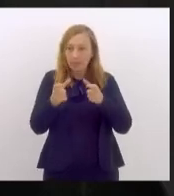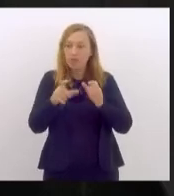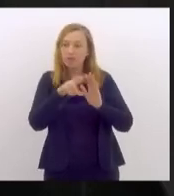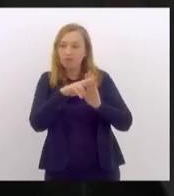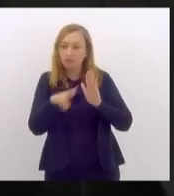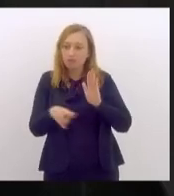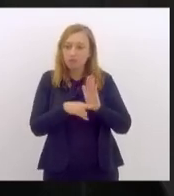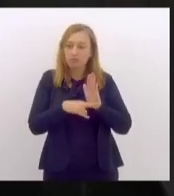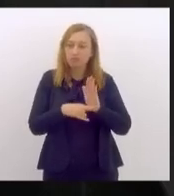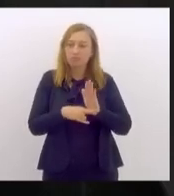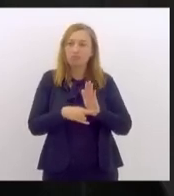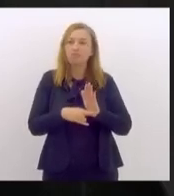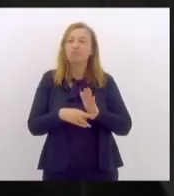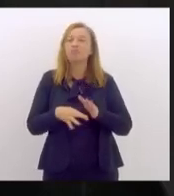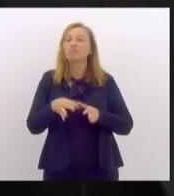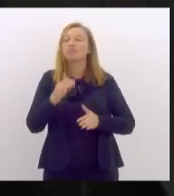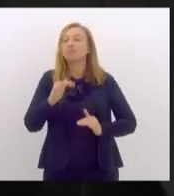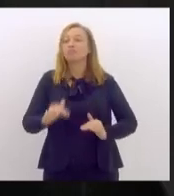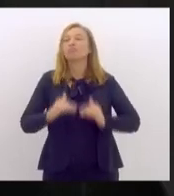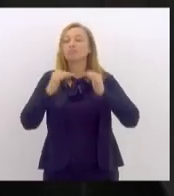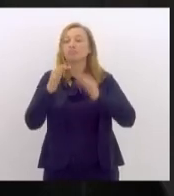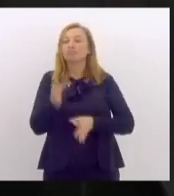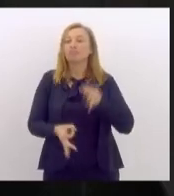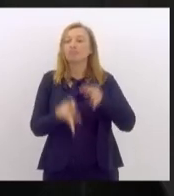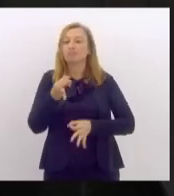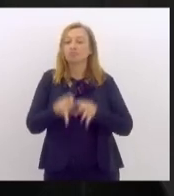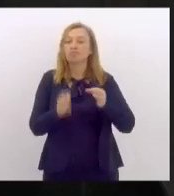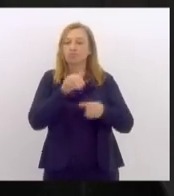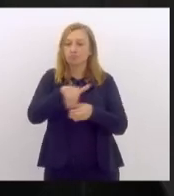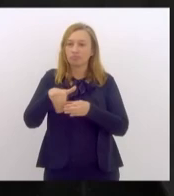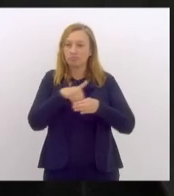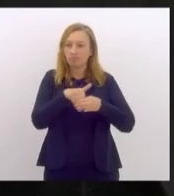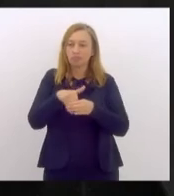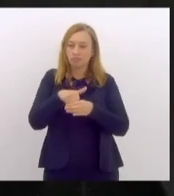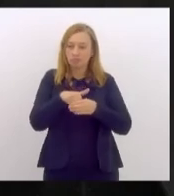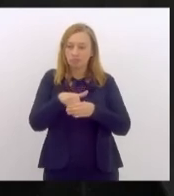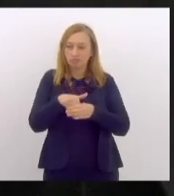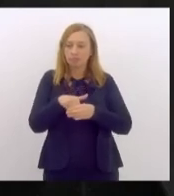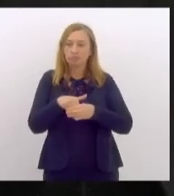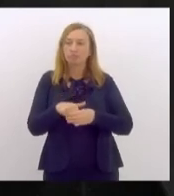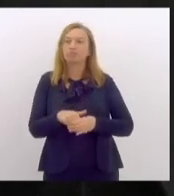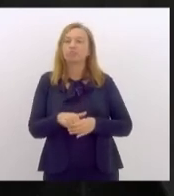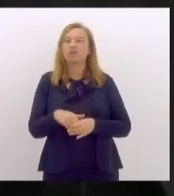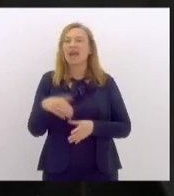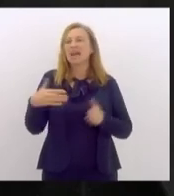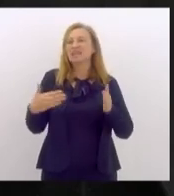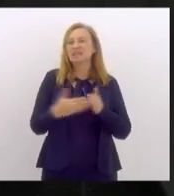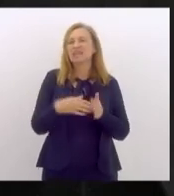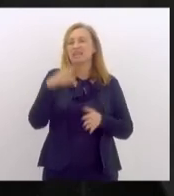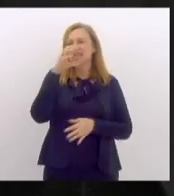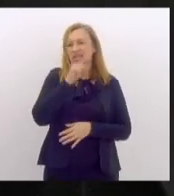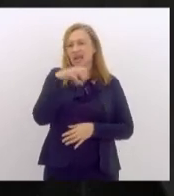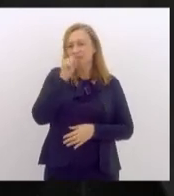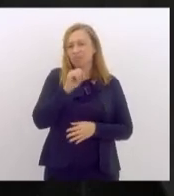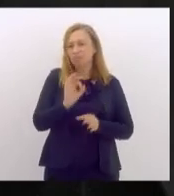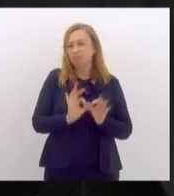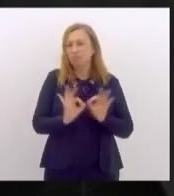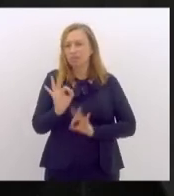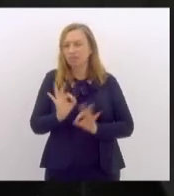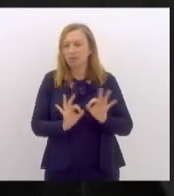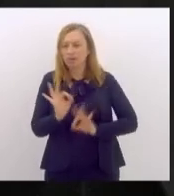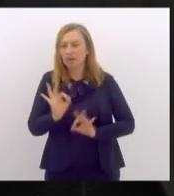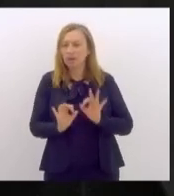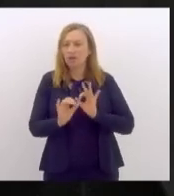do Tribunal Superior Eleitoral a garantia do e-título é até sábado para tirar se